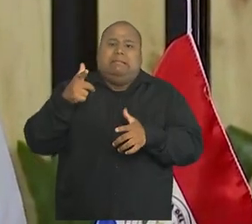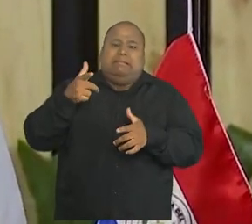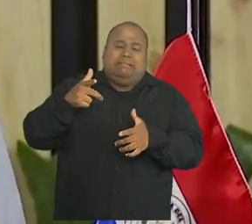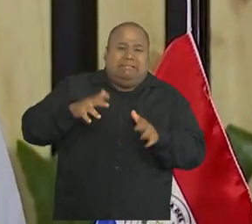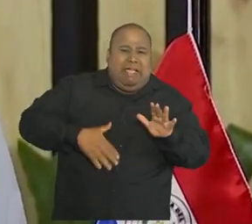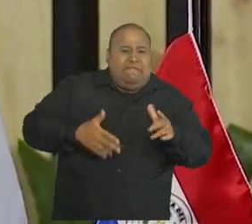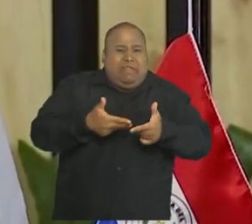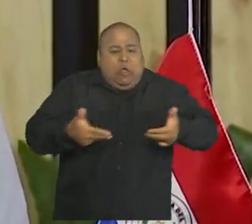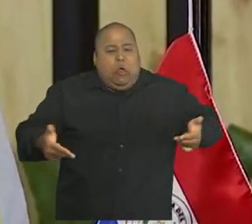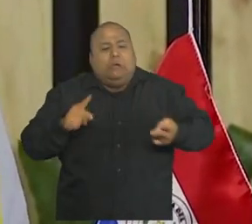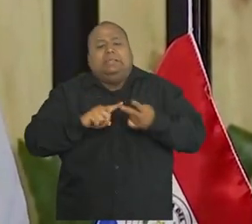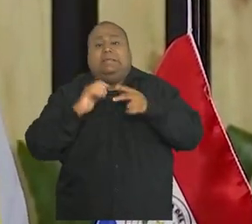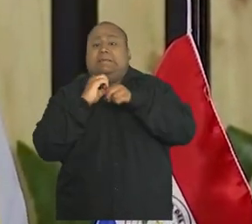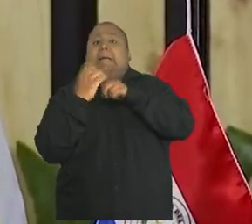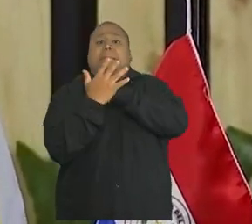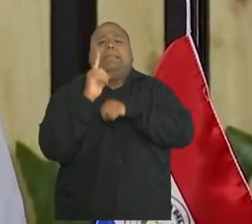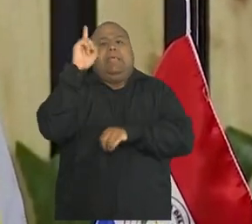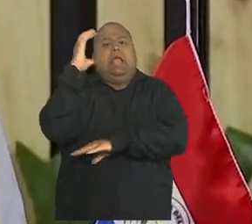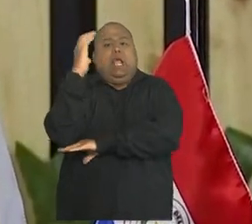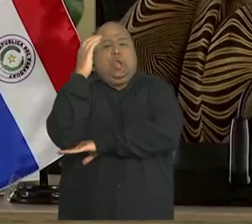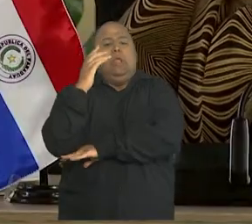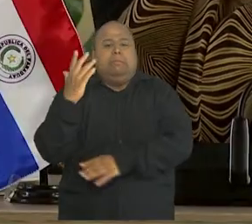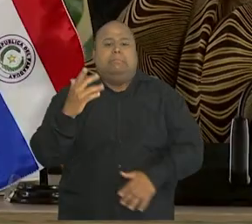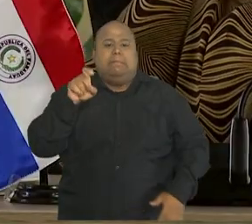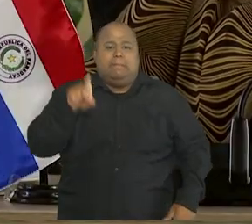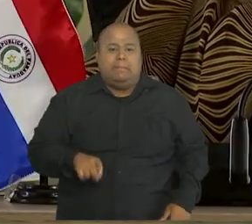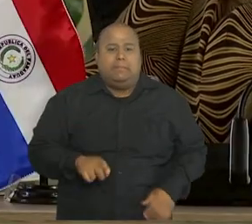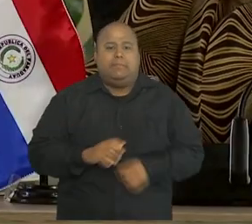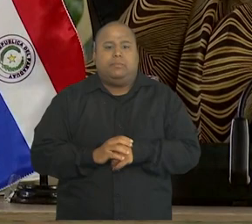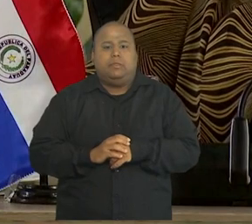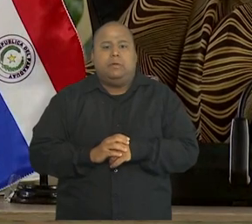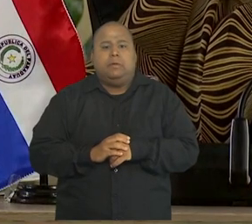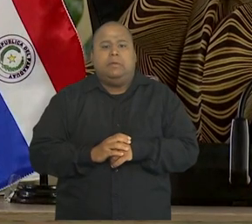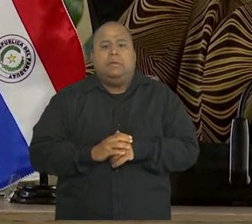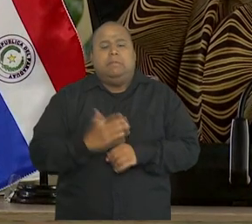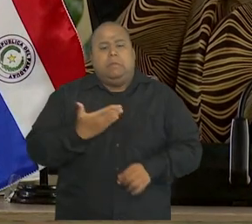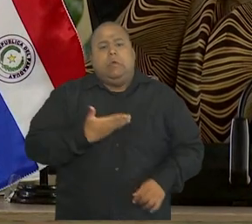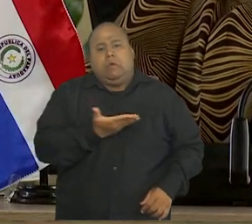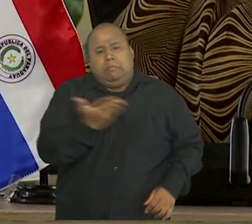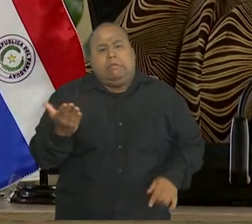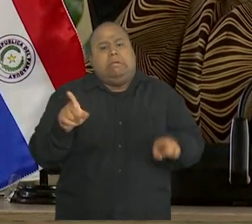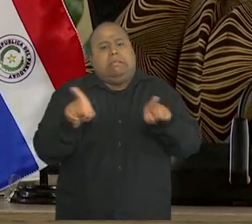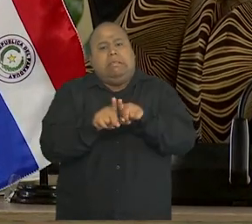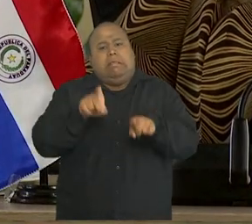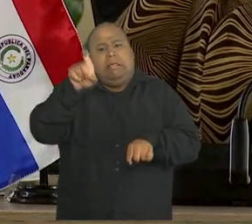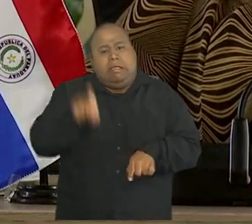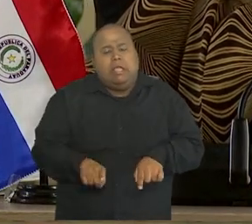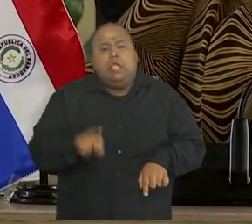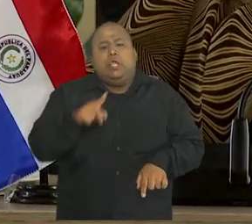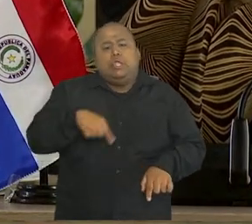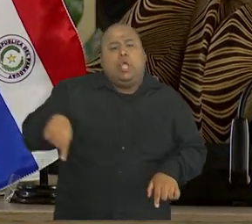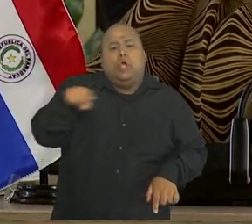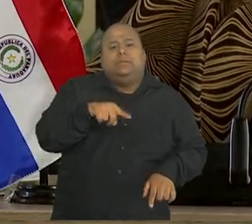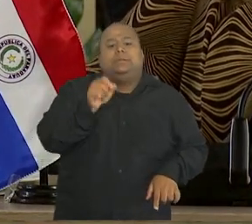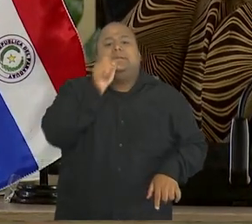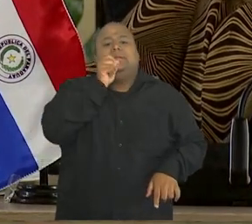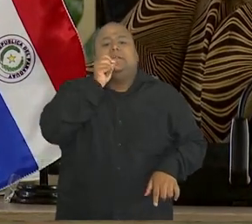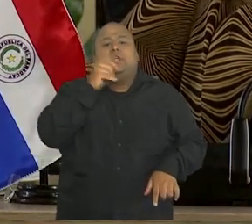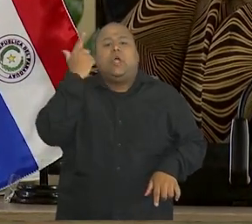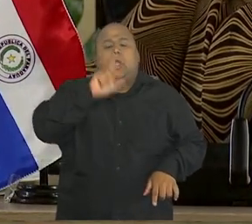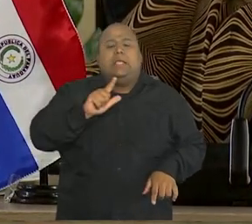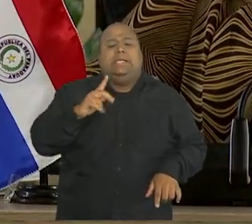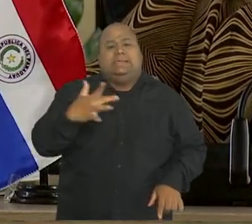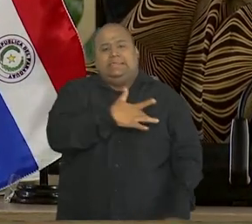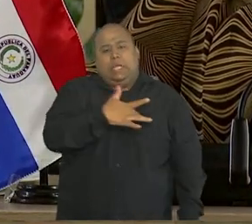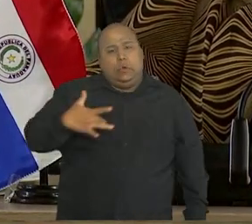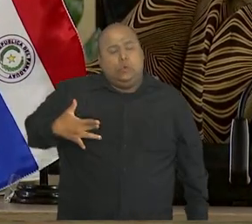pobreza e a pandemia de Covid-19. Um inimigo invisível e letal que amenazou a saúde pública,